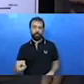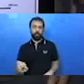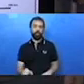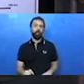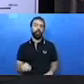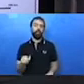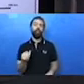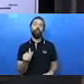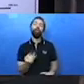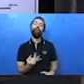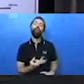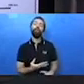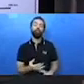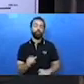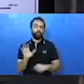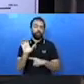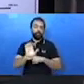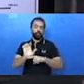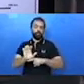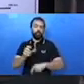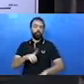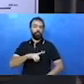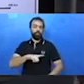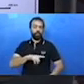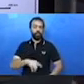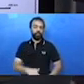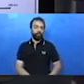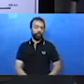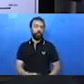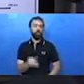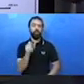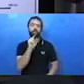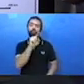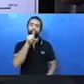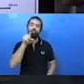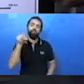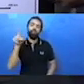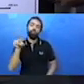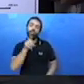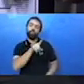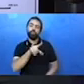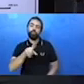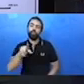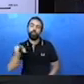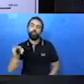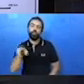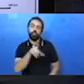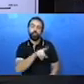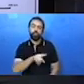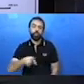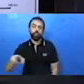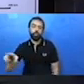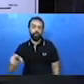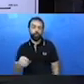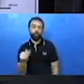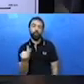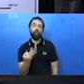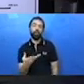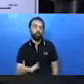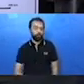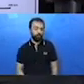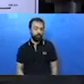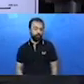há nesse mapa? Vamos lá, a gente marca todos os estados, não esquecendo nunca do